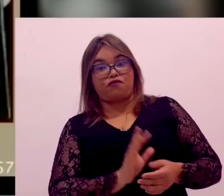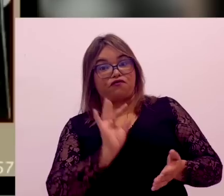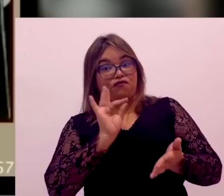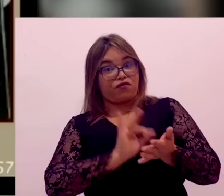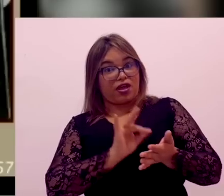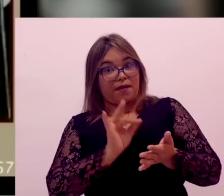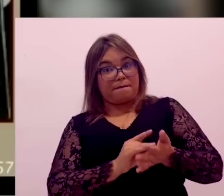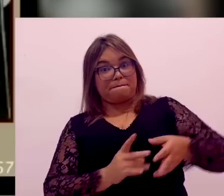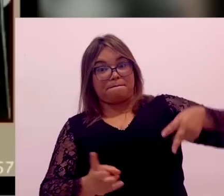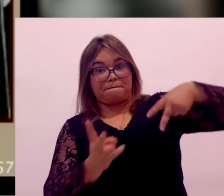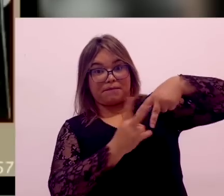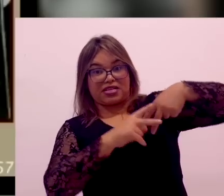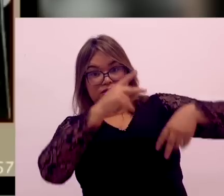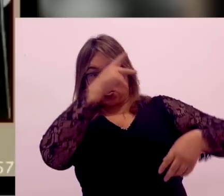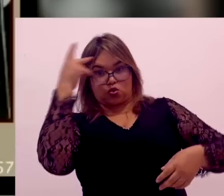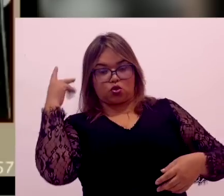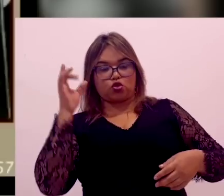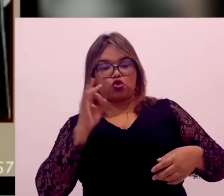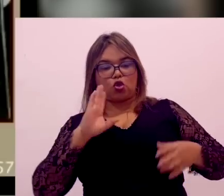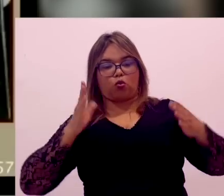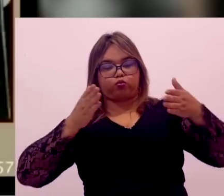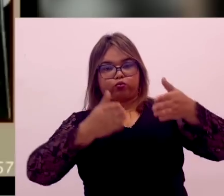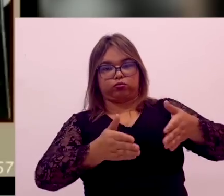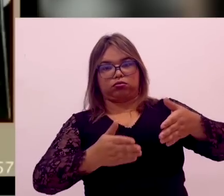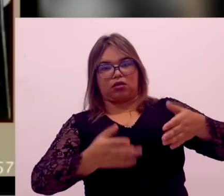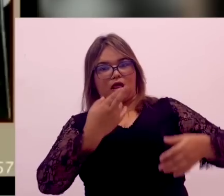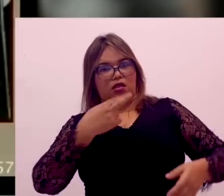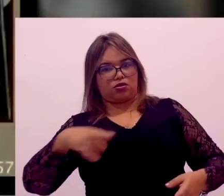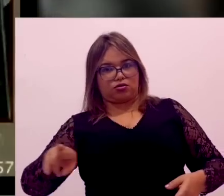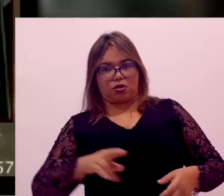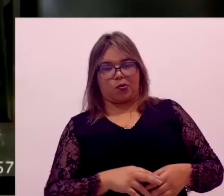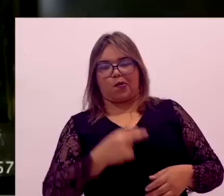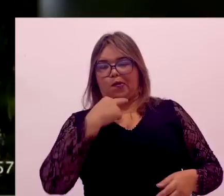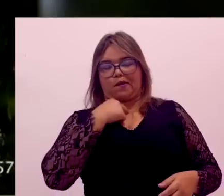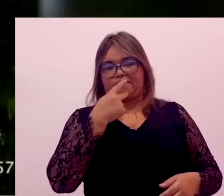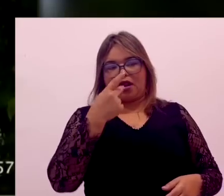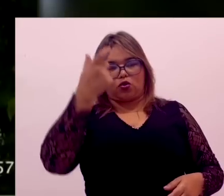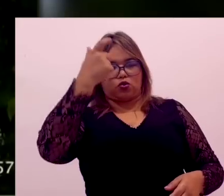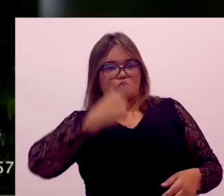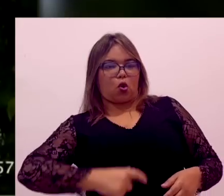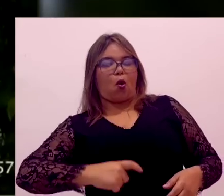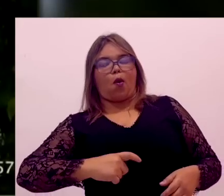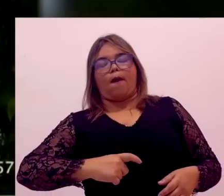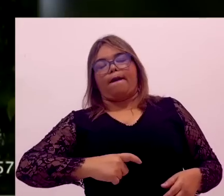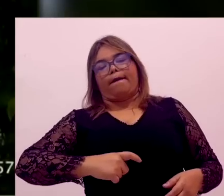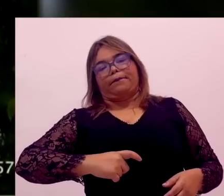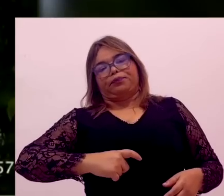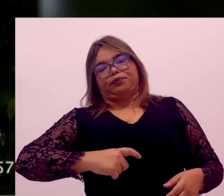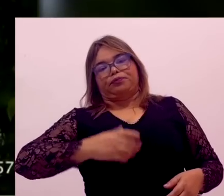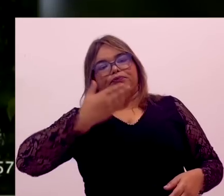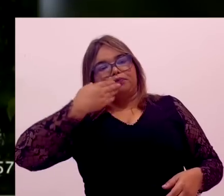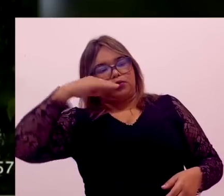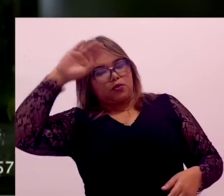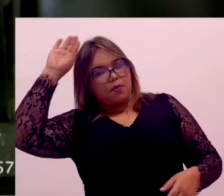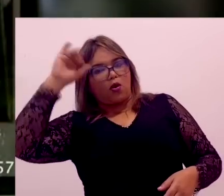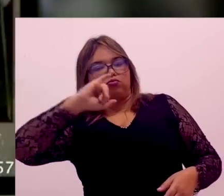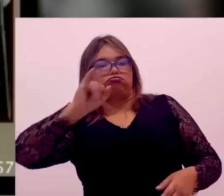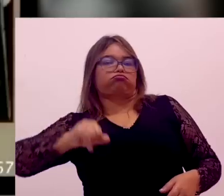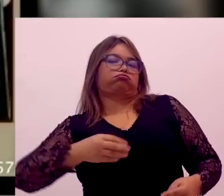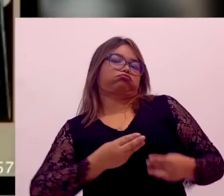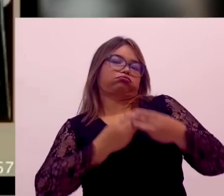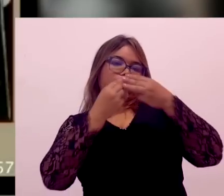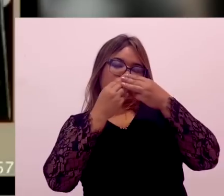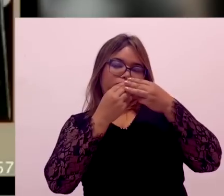não pode dizer que ele é cristão, ou muçulmano, ou judeu. Ele percebe pela divina iluminação da loja que,